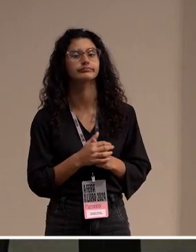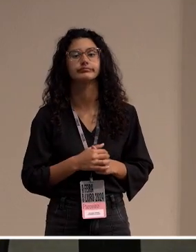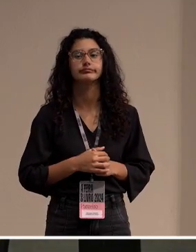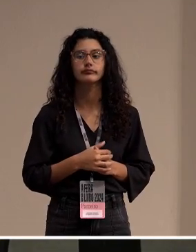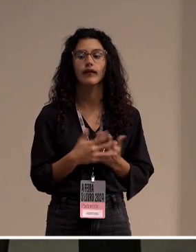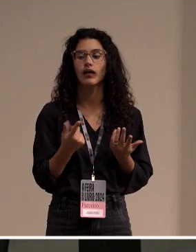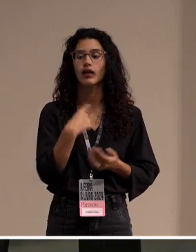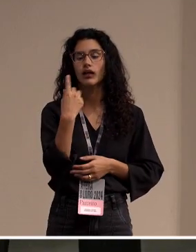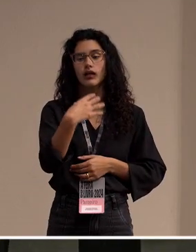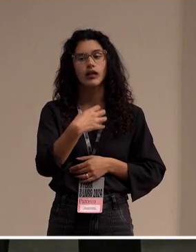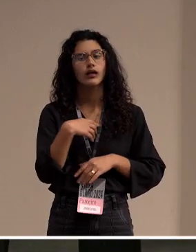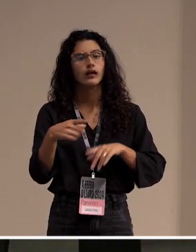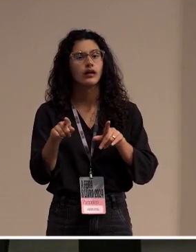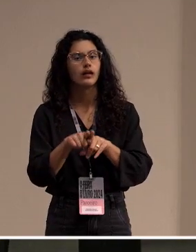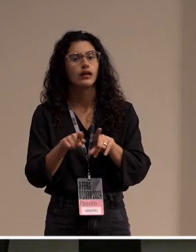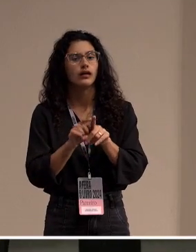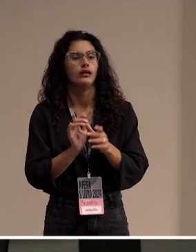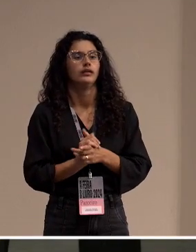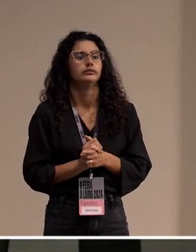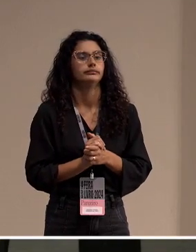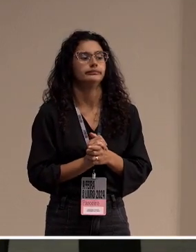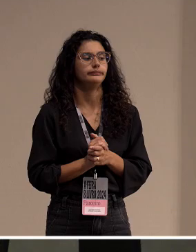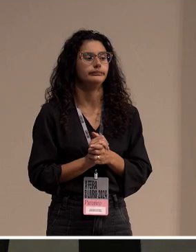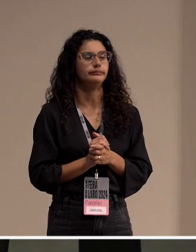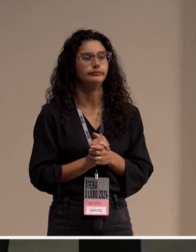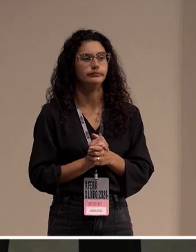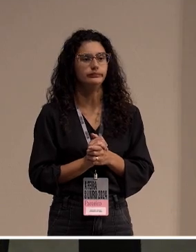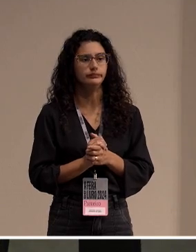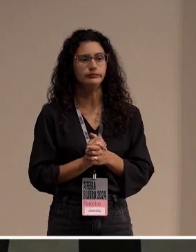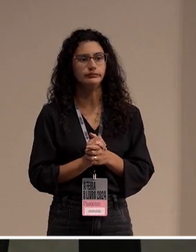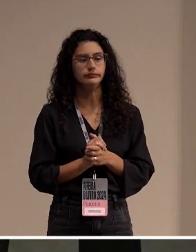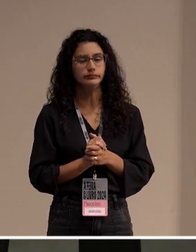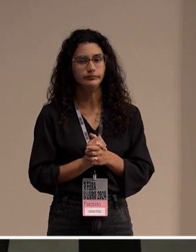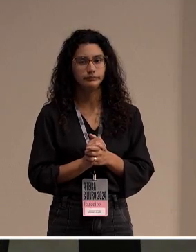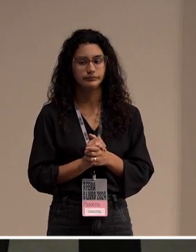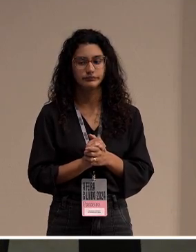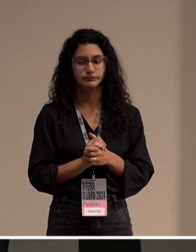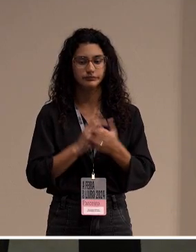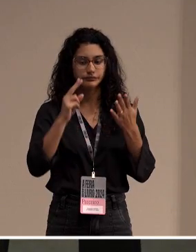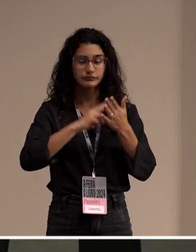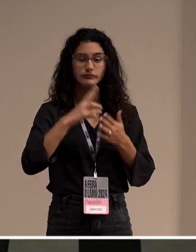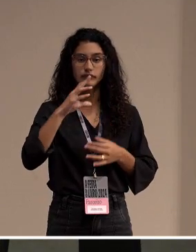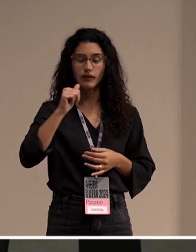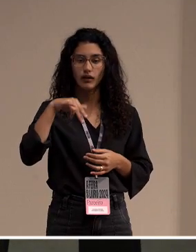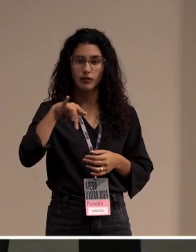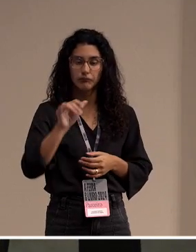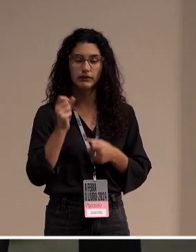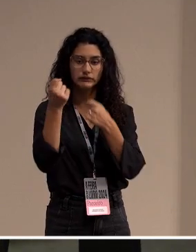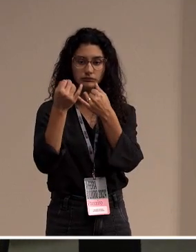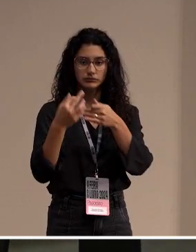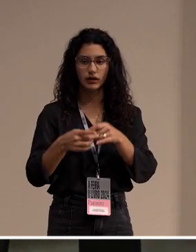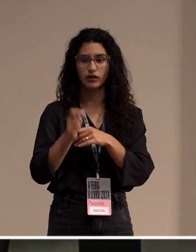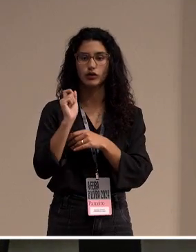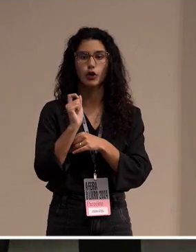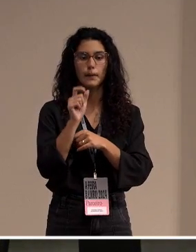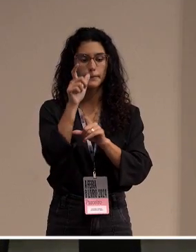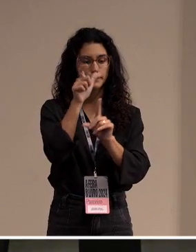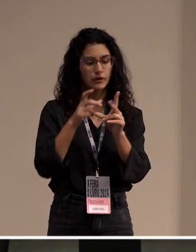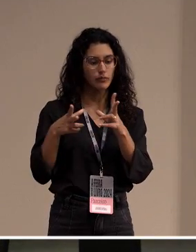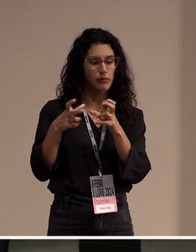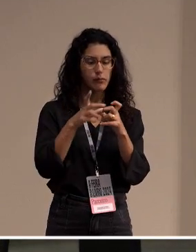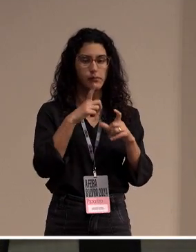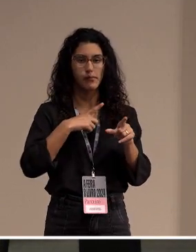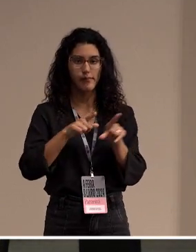muito, né, a gente, na literatura, no domingo, a Camila Sousa Fijada, falando sobre a